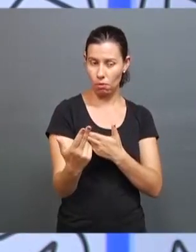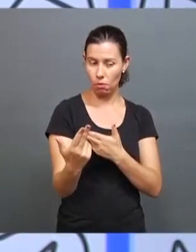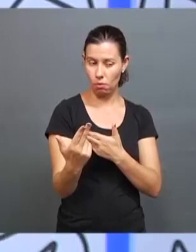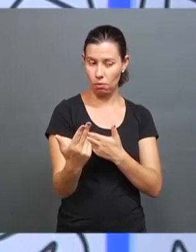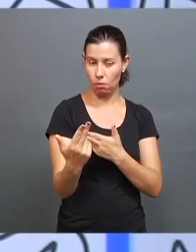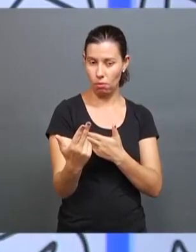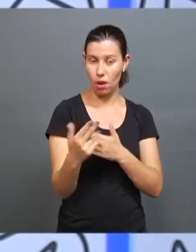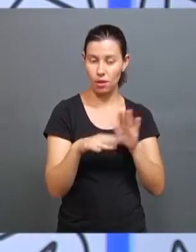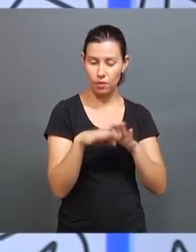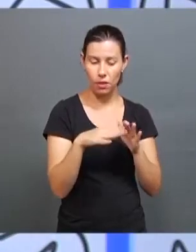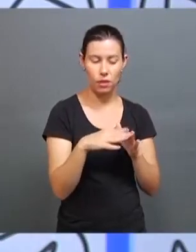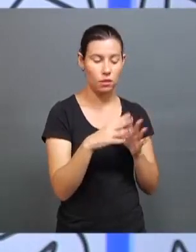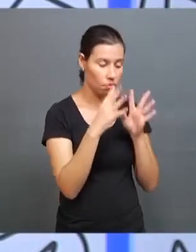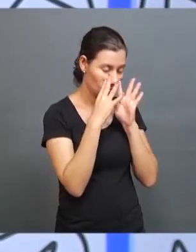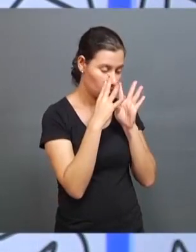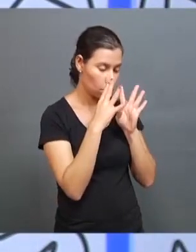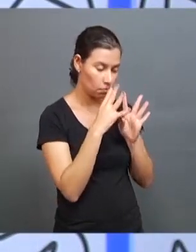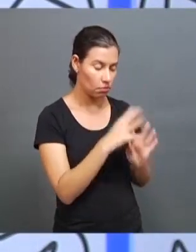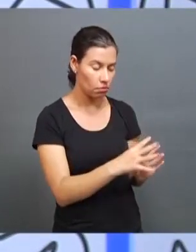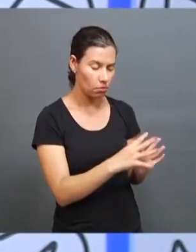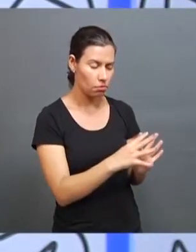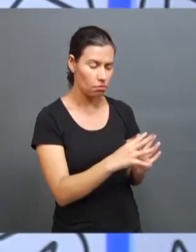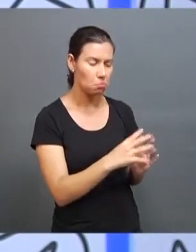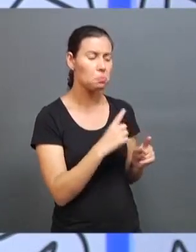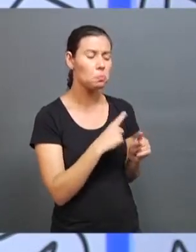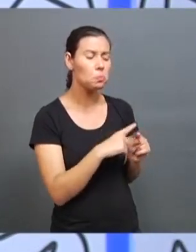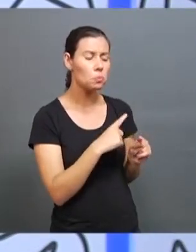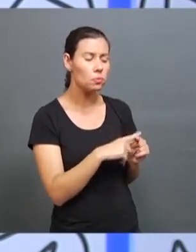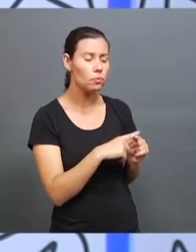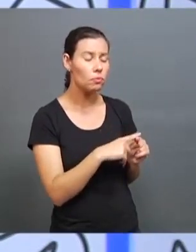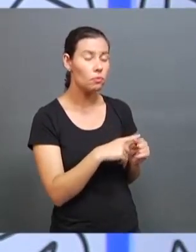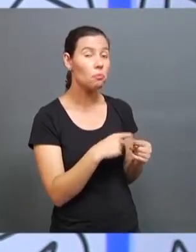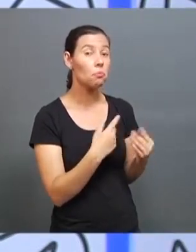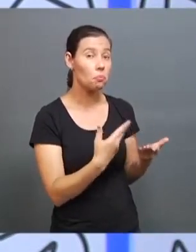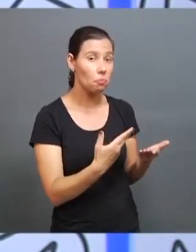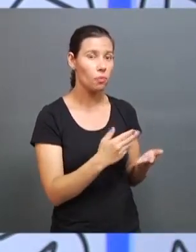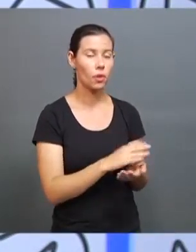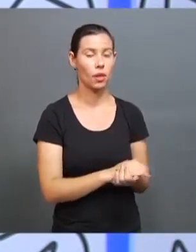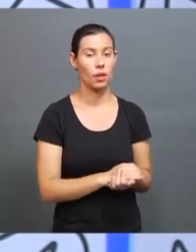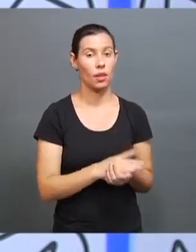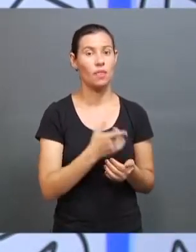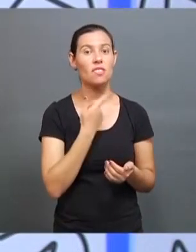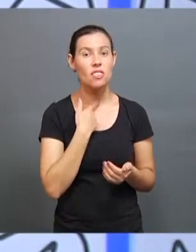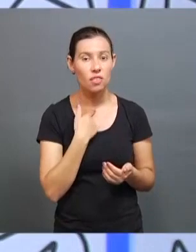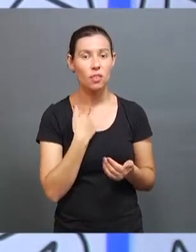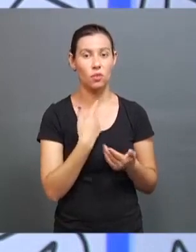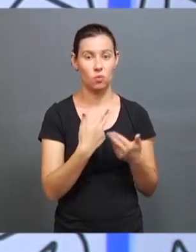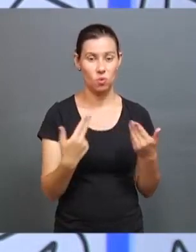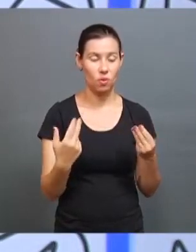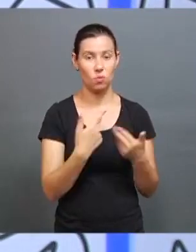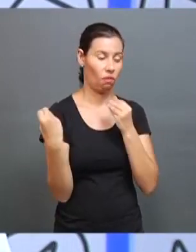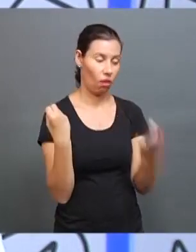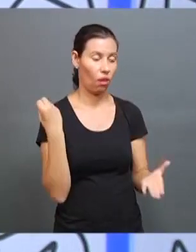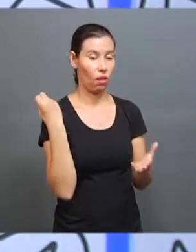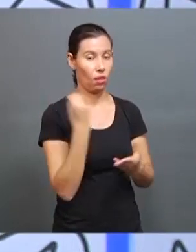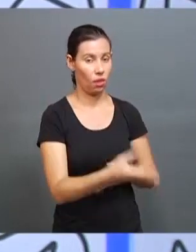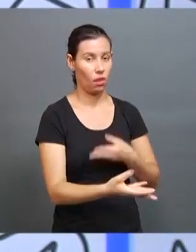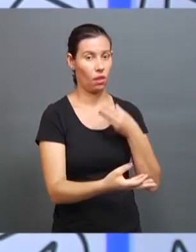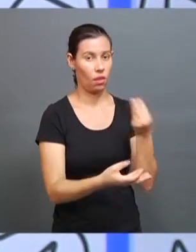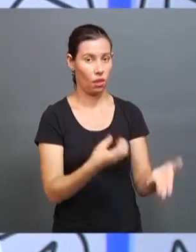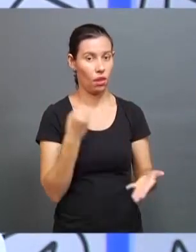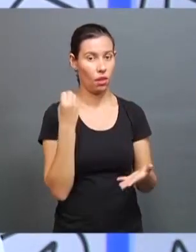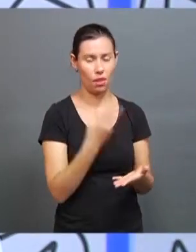calar como atendendo ao desejo. Porque, sim, somos seres do desejo. E o desejo, ele é pulsante. O que que significa isso?